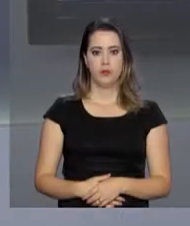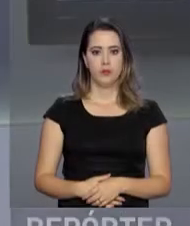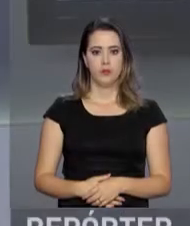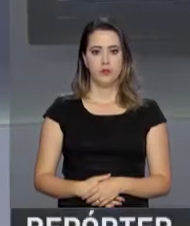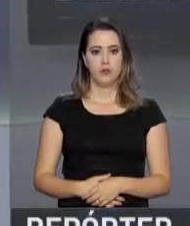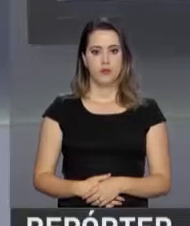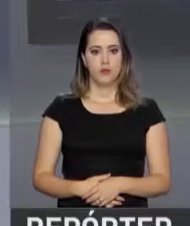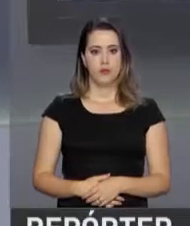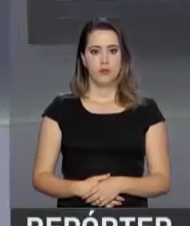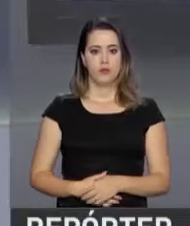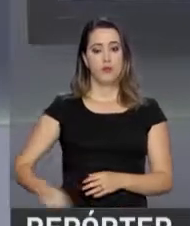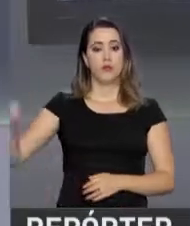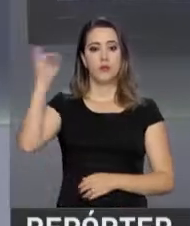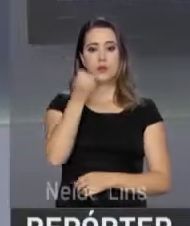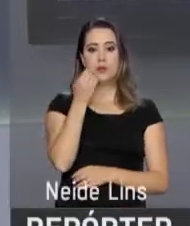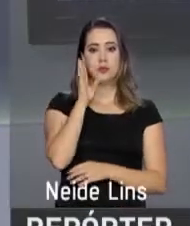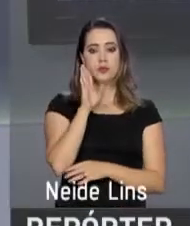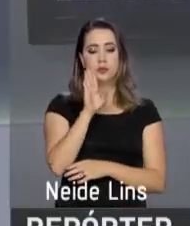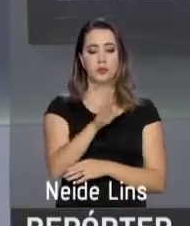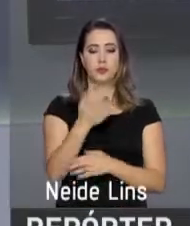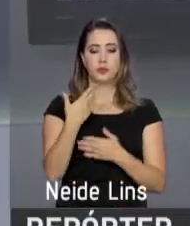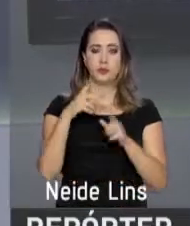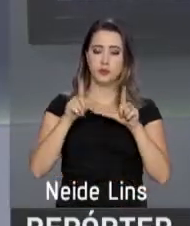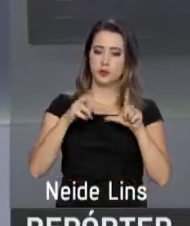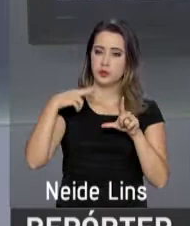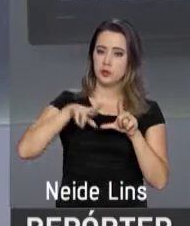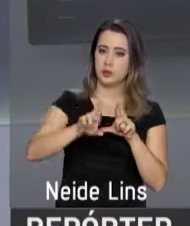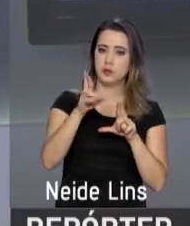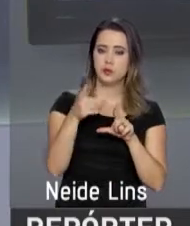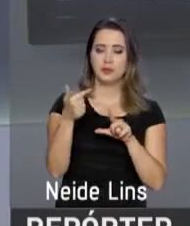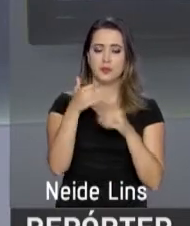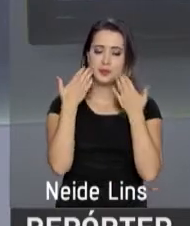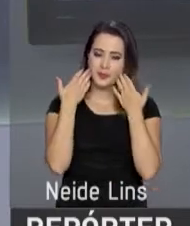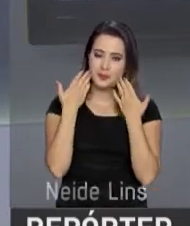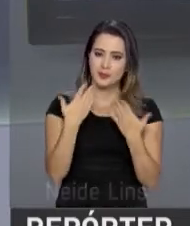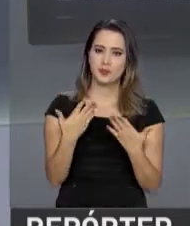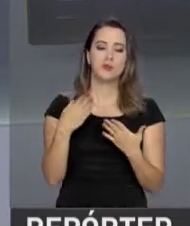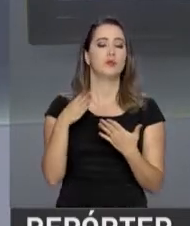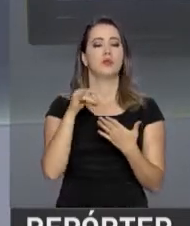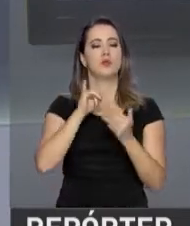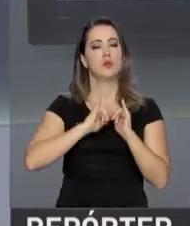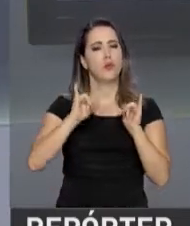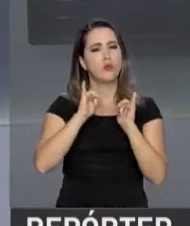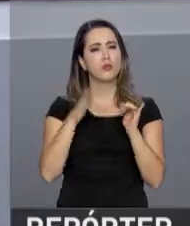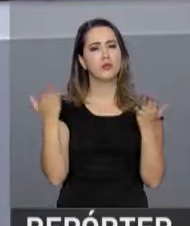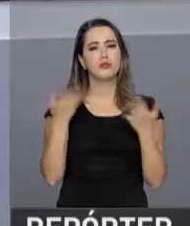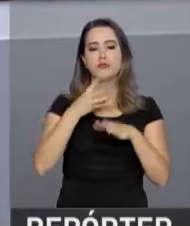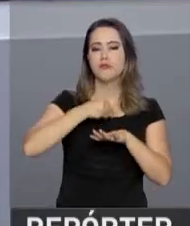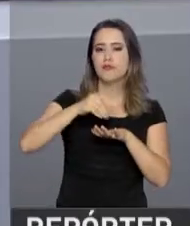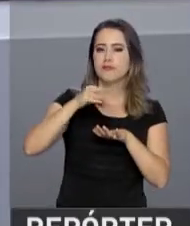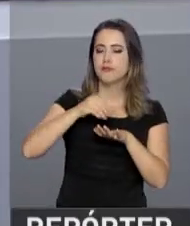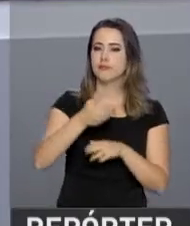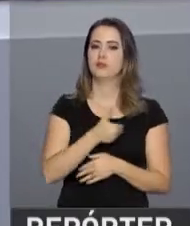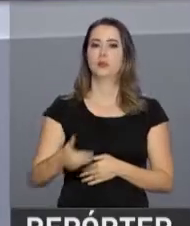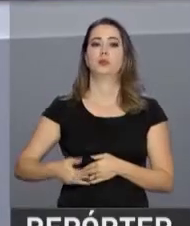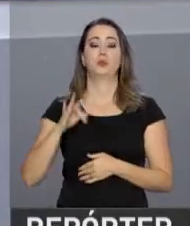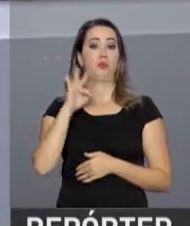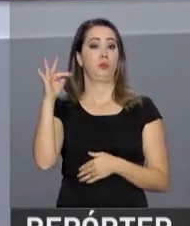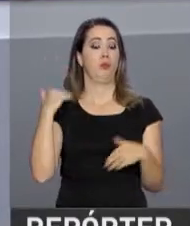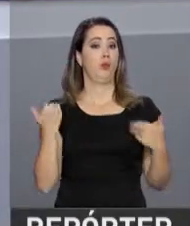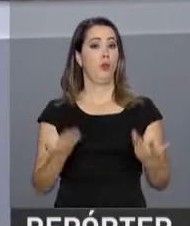olá você que acompanha a tv nbr assistir agora mais uma edição do nosso boletim de notícias mais